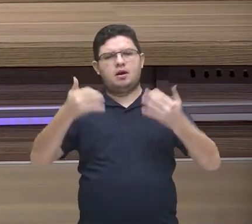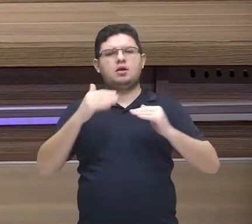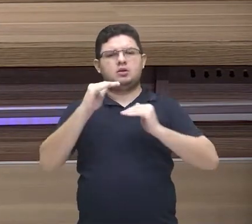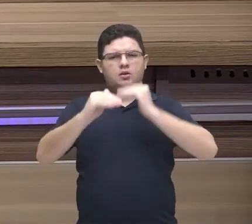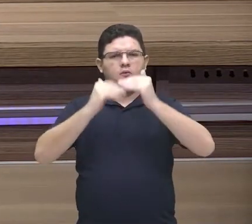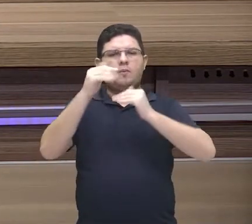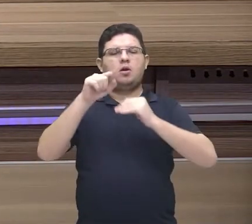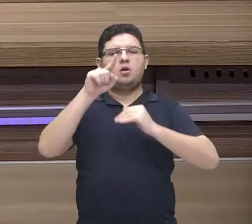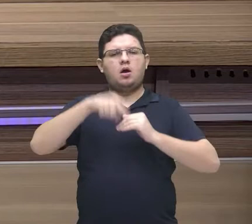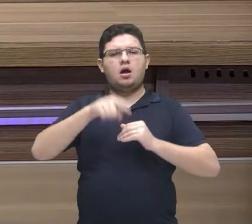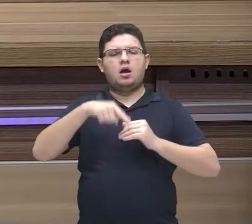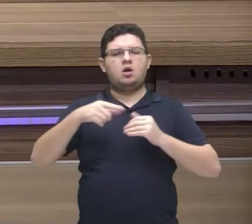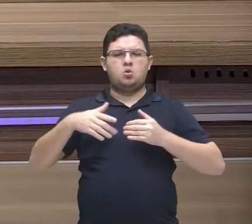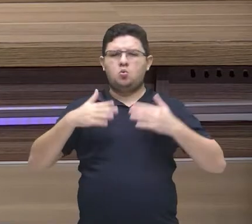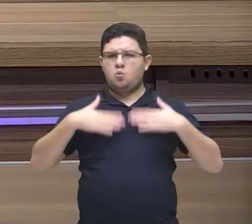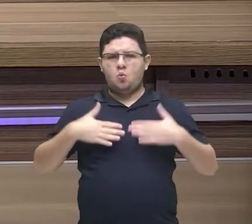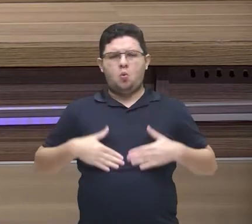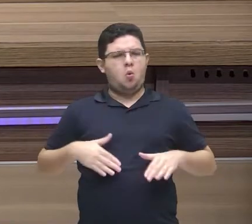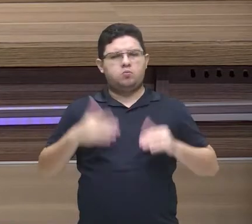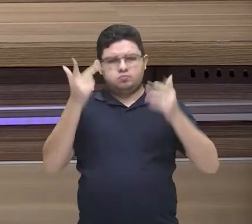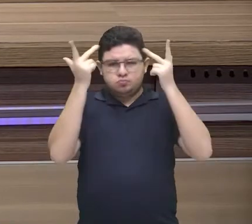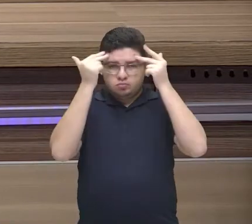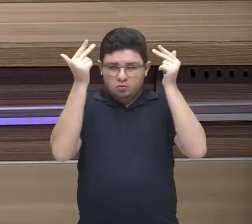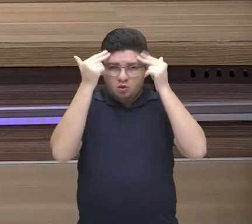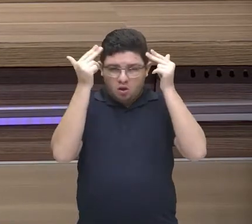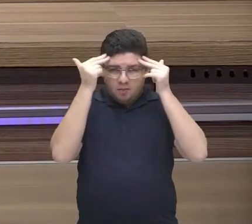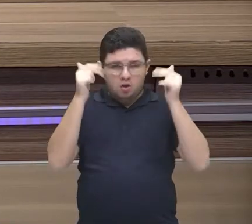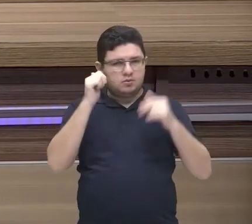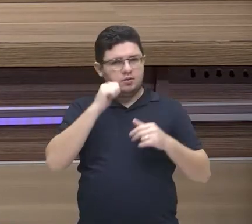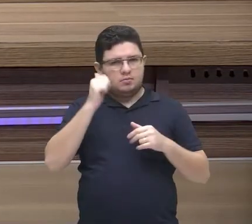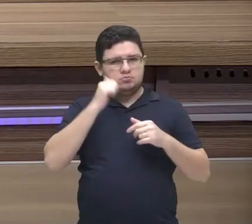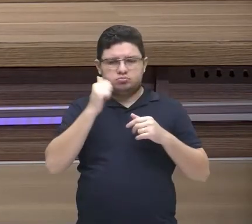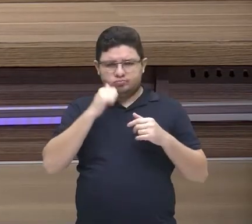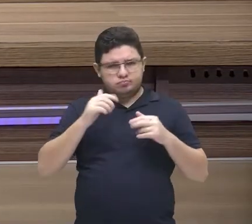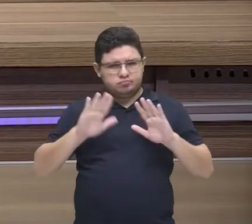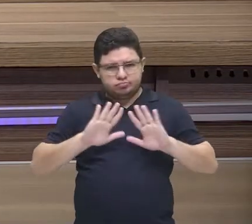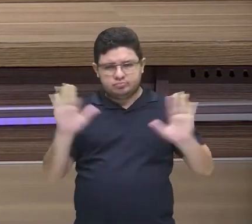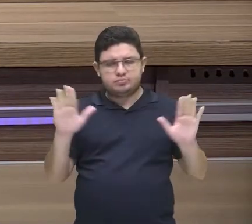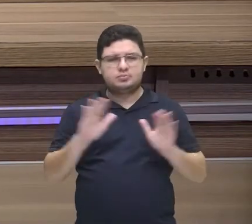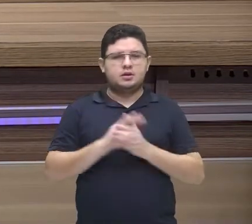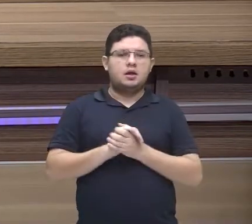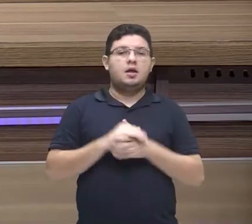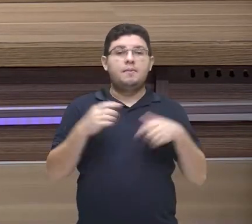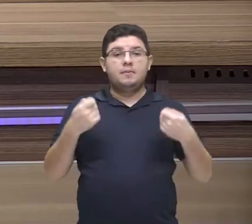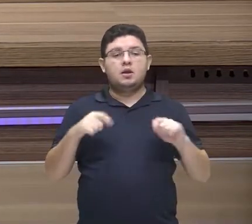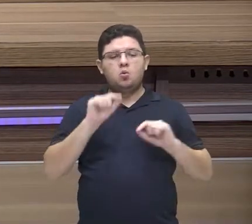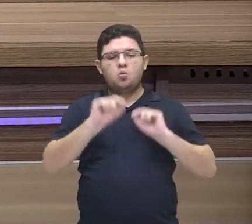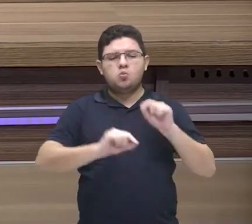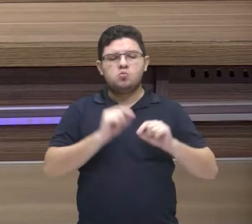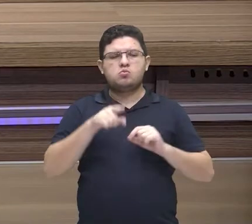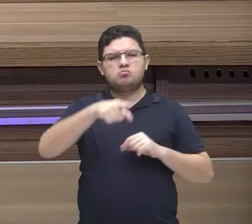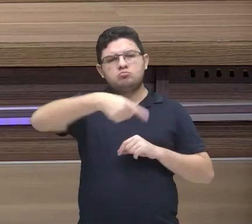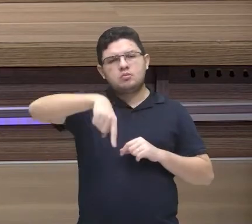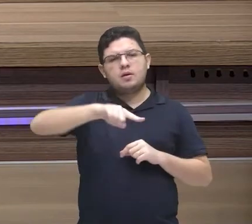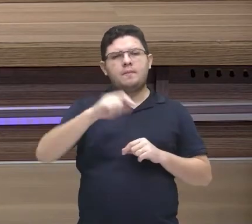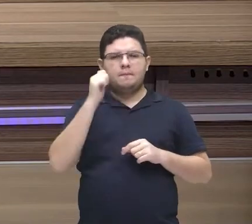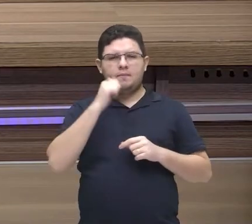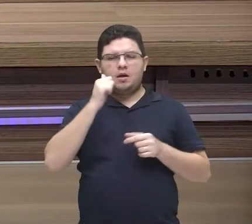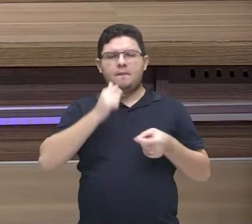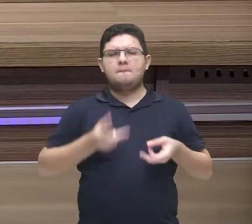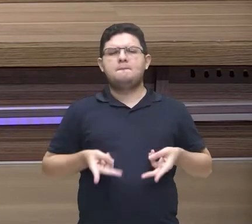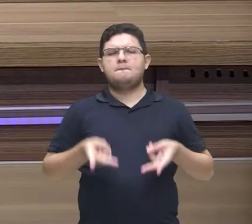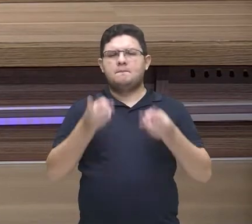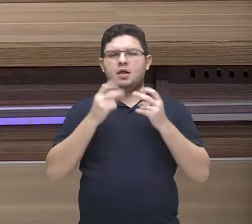é normal do físico das meninas. Então, é necessário que elas tenham essa percepção para que possa levar